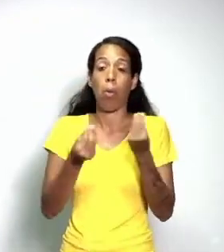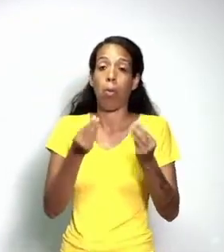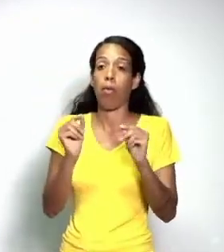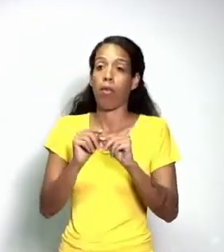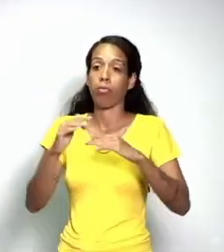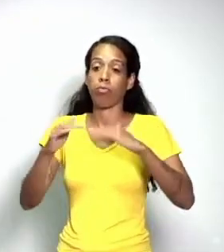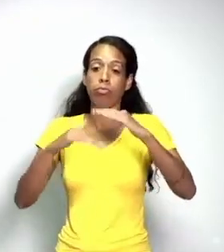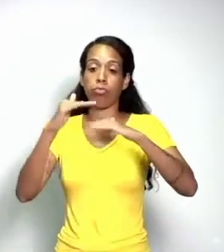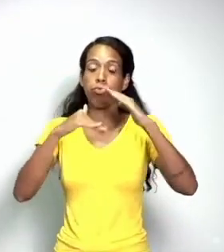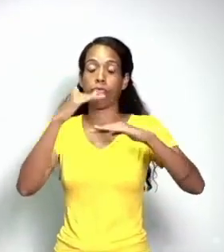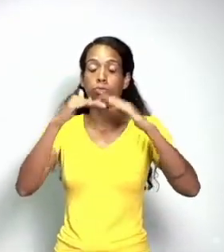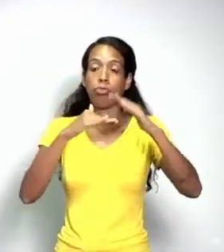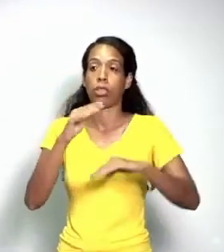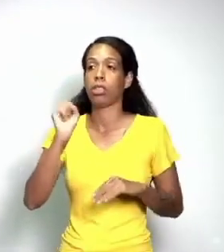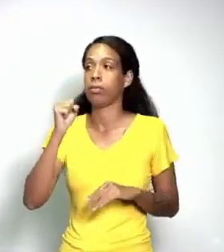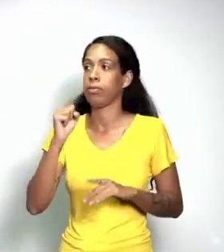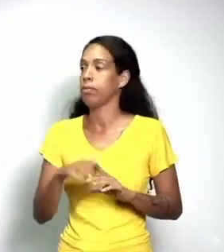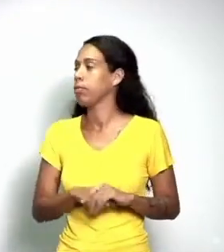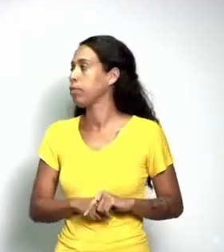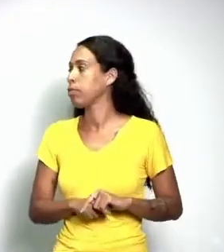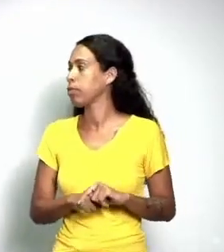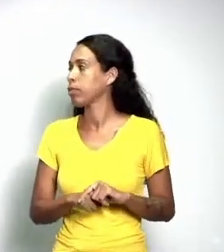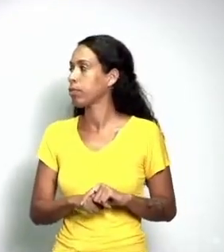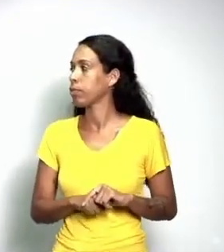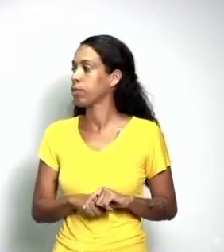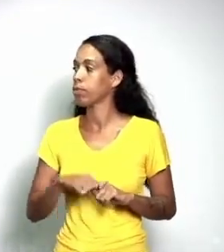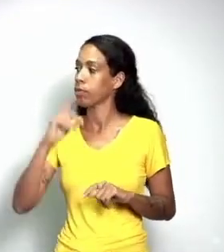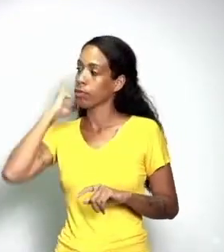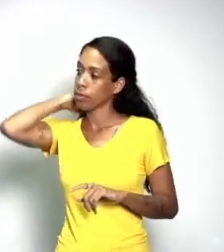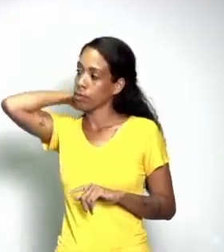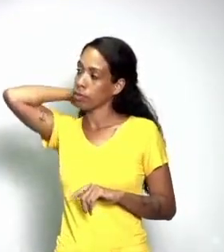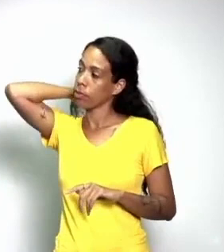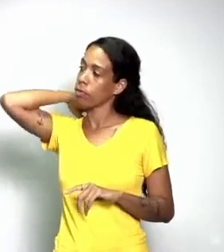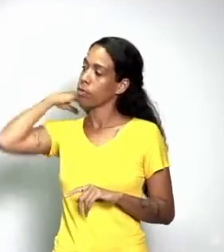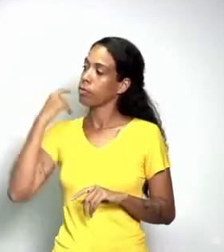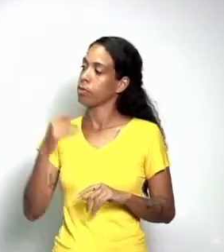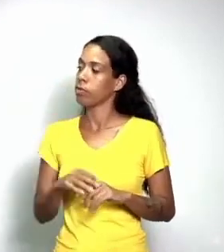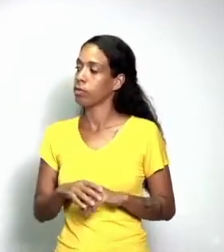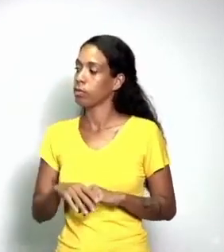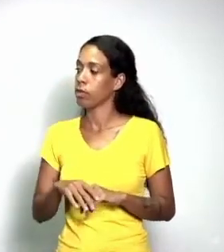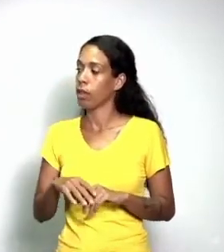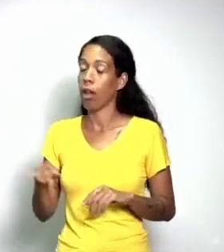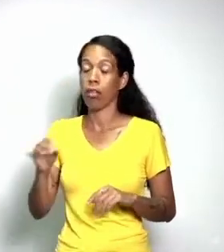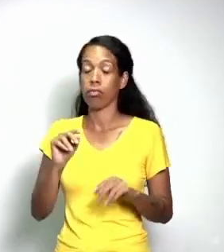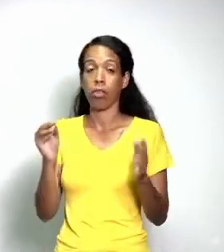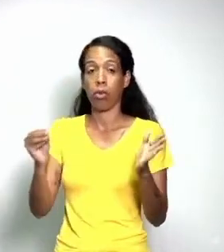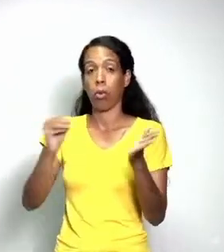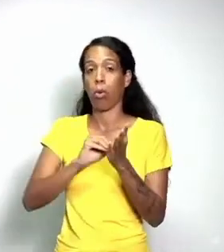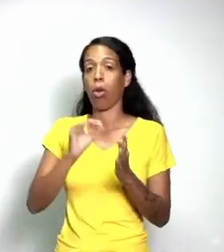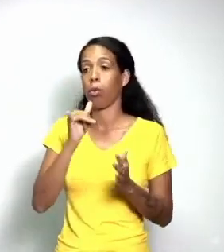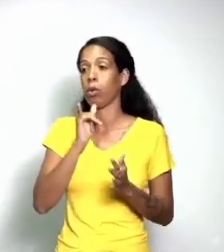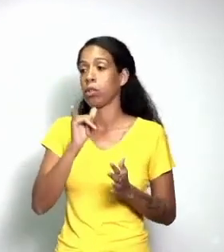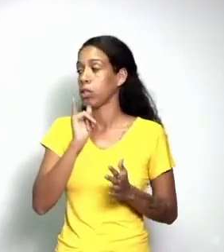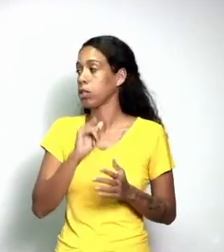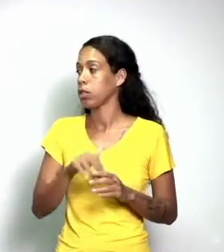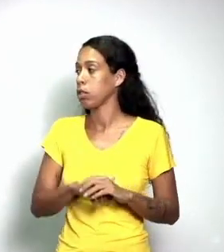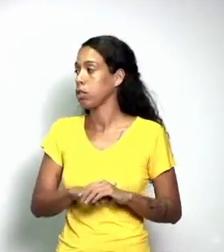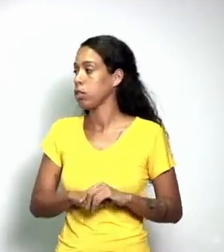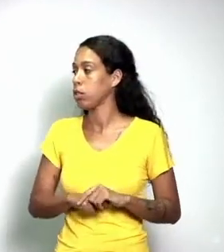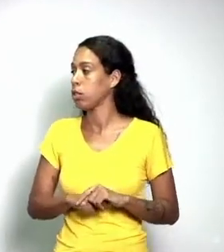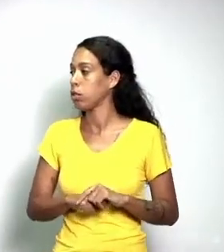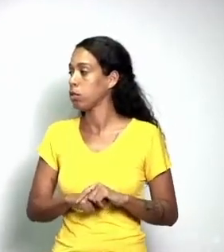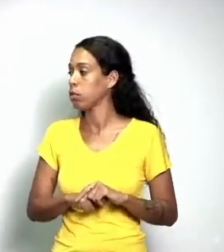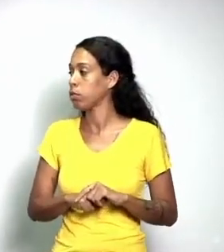ao longo do processo. Assim. Então, aqui, no caso, eu vou falar que a gente está no projeto